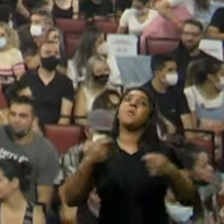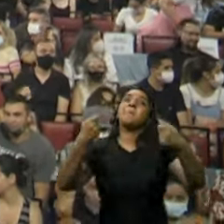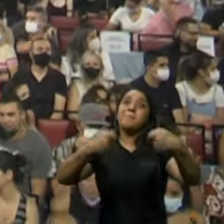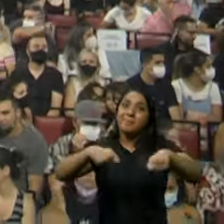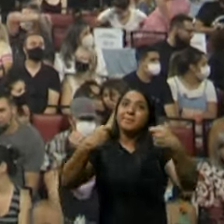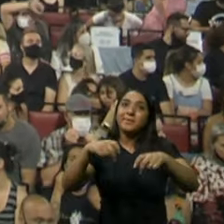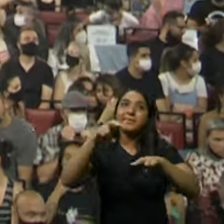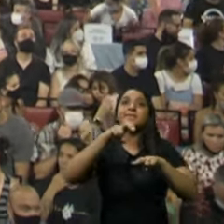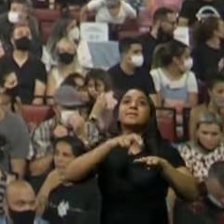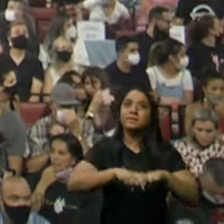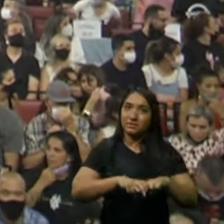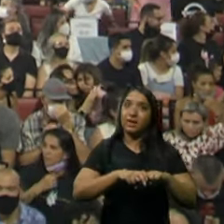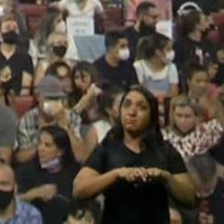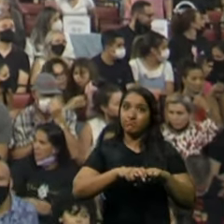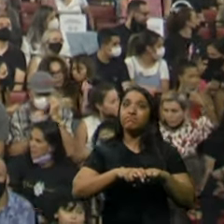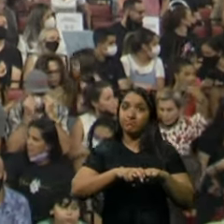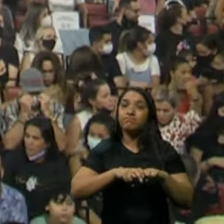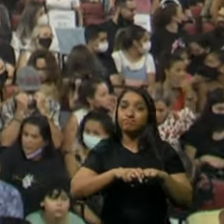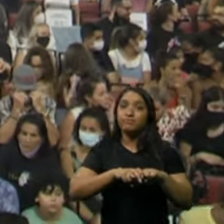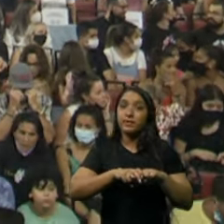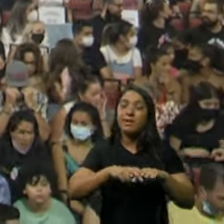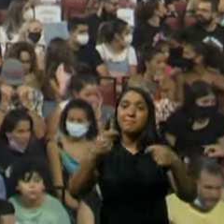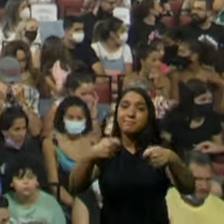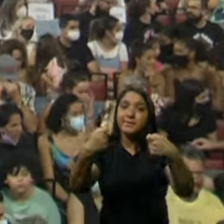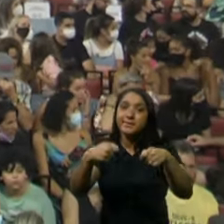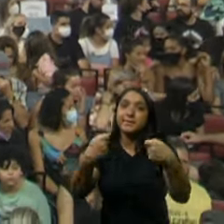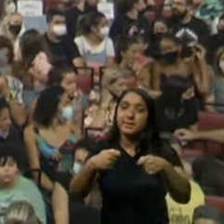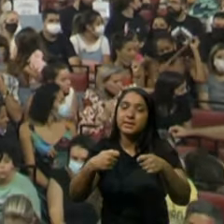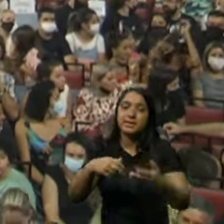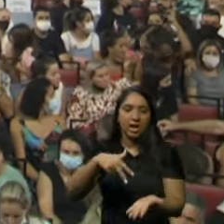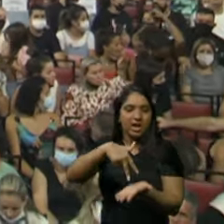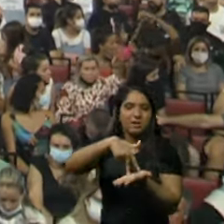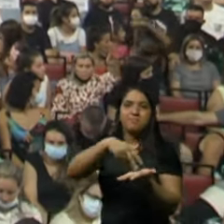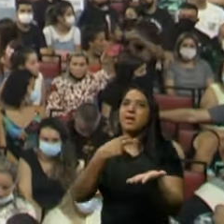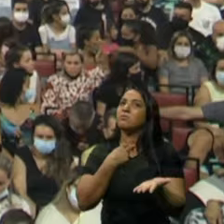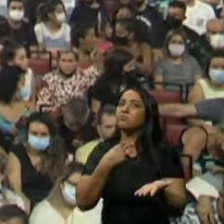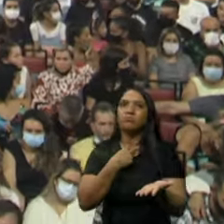e quem tá nos corredores se aceitar não dá para ficar em pé